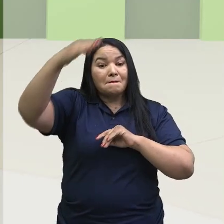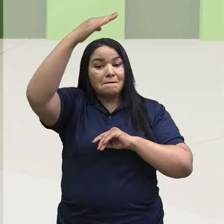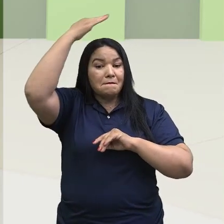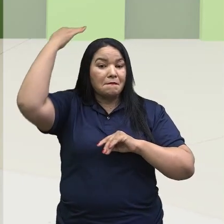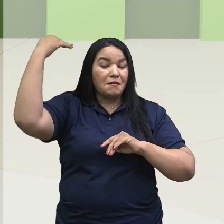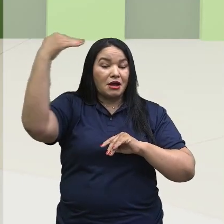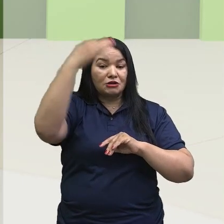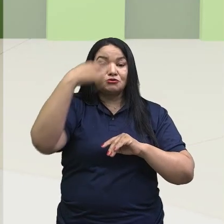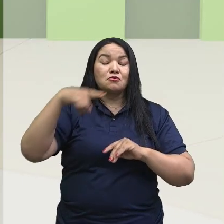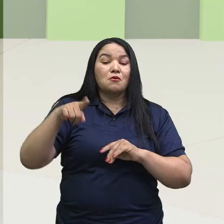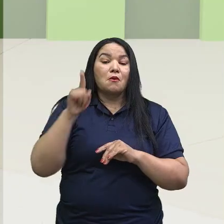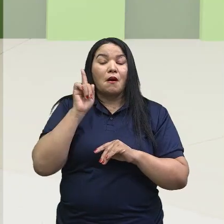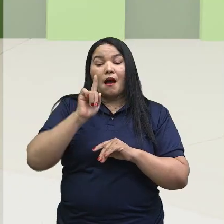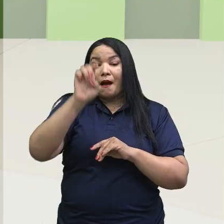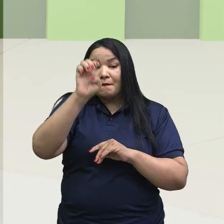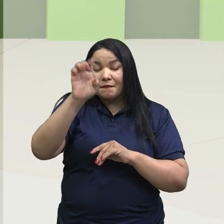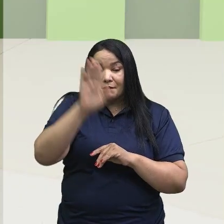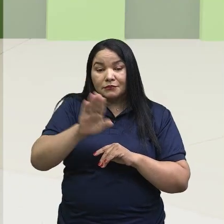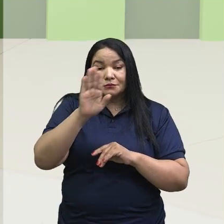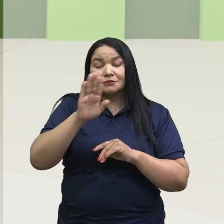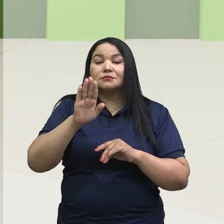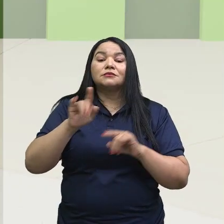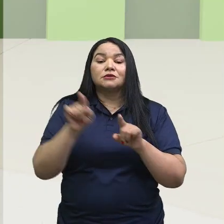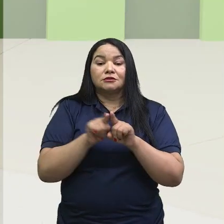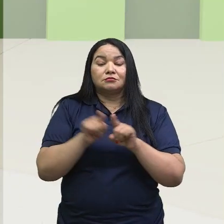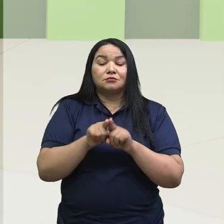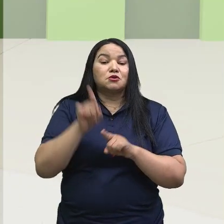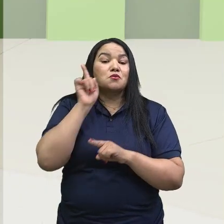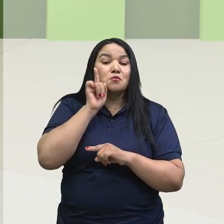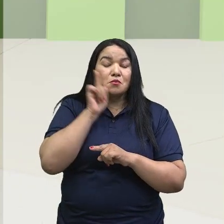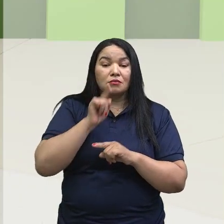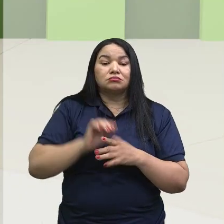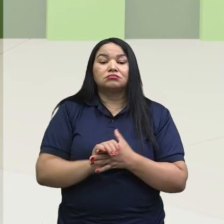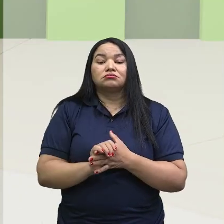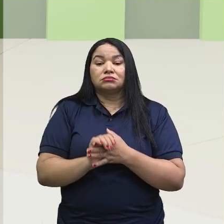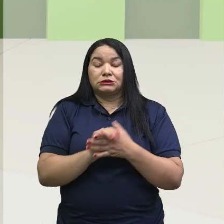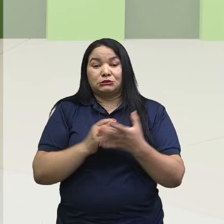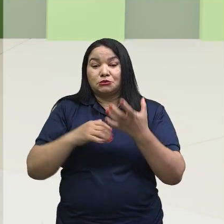Norte, América do Sul, em apenas 10 dias.